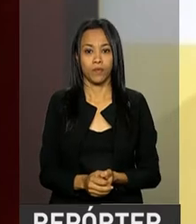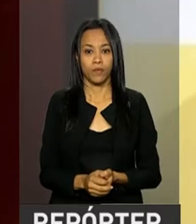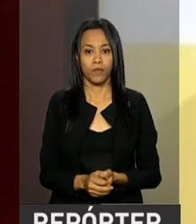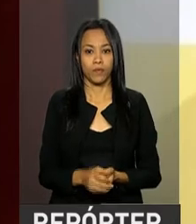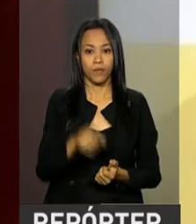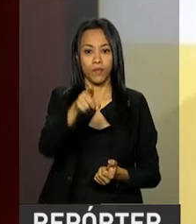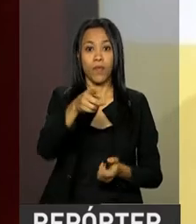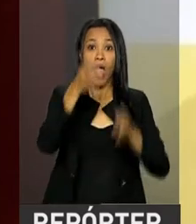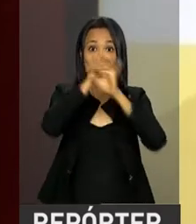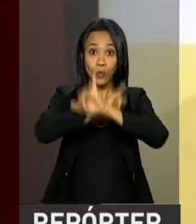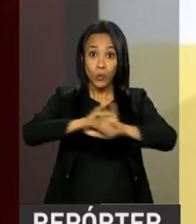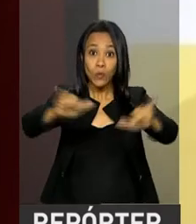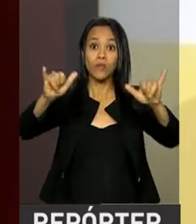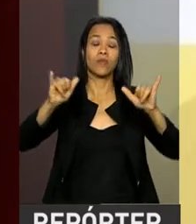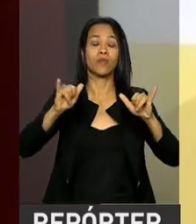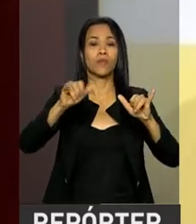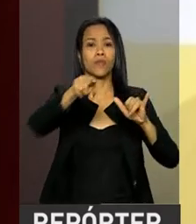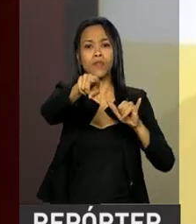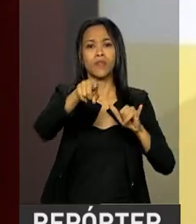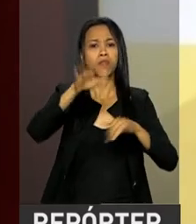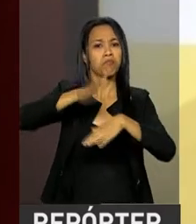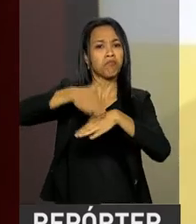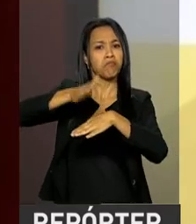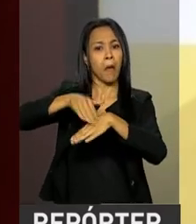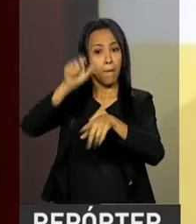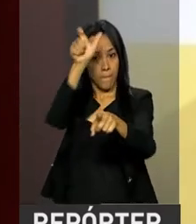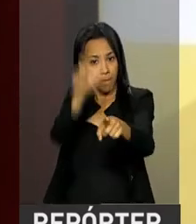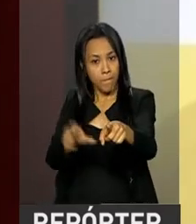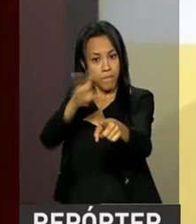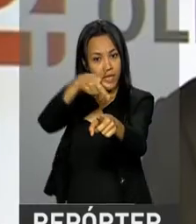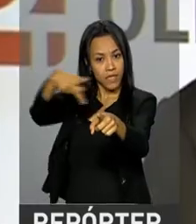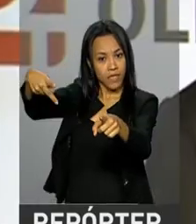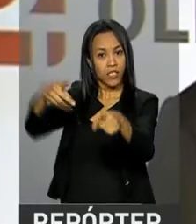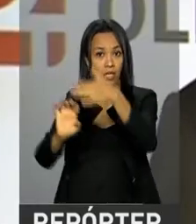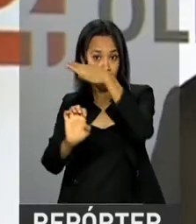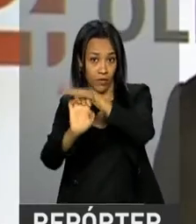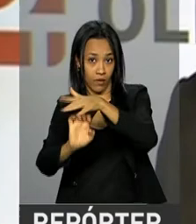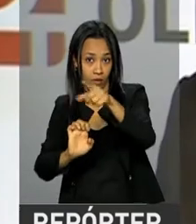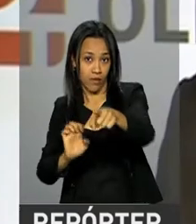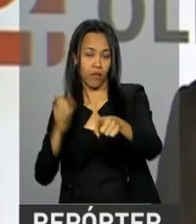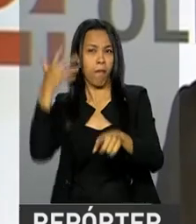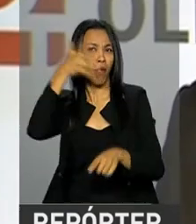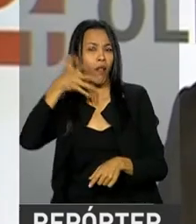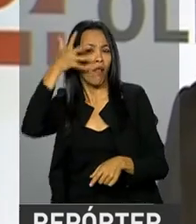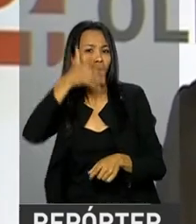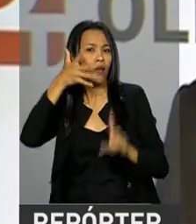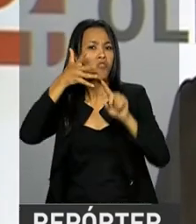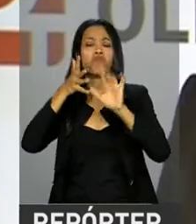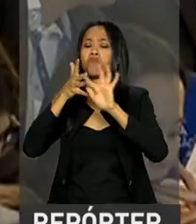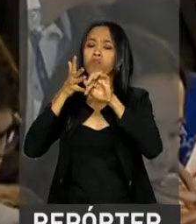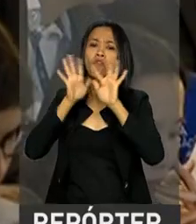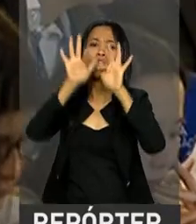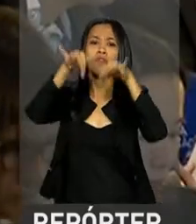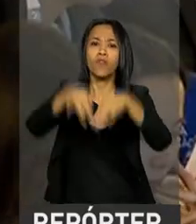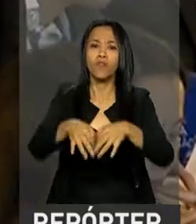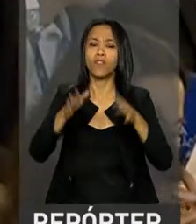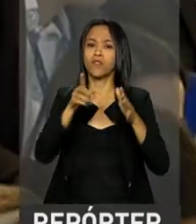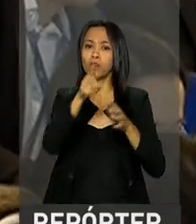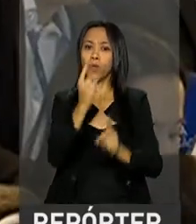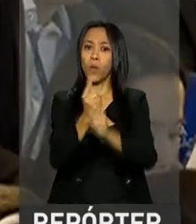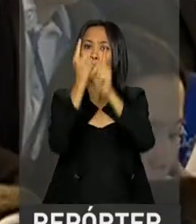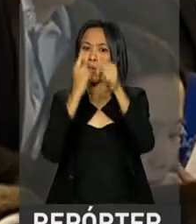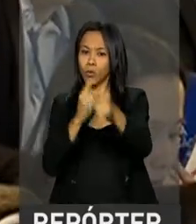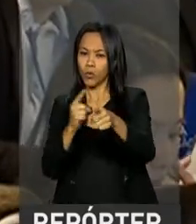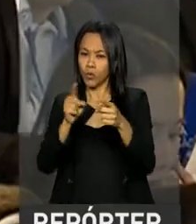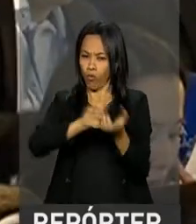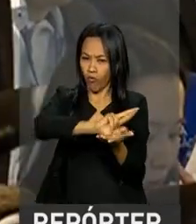O anúncio em primeira mão foi feito pelo presidente da Petrobras, Pedro Parente, durante a palestra de encerramento de um encontro com representantes do mercado